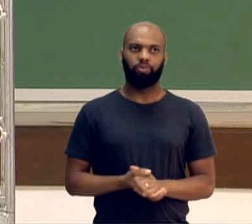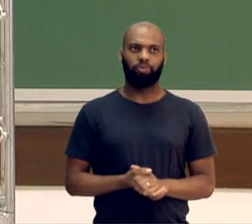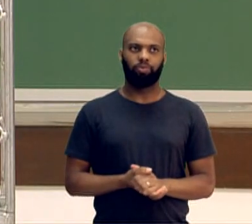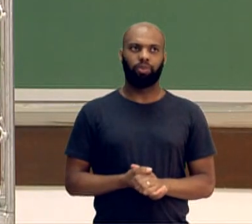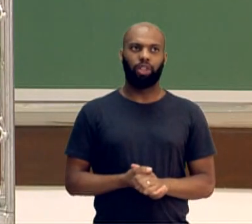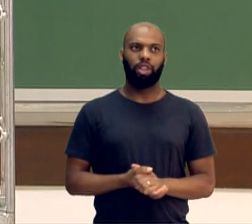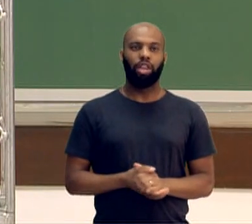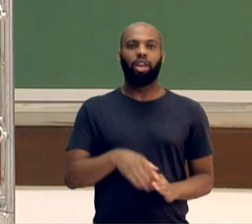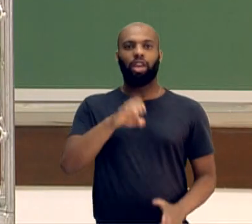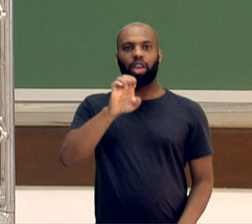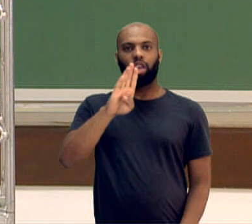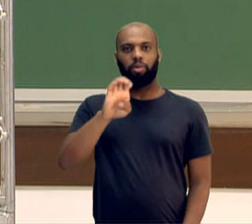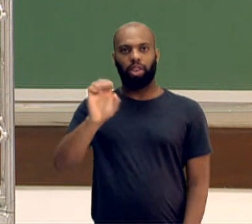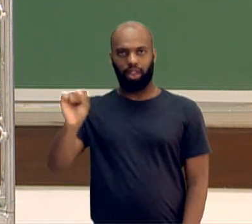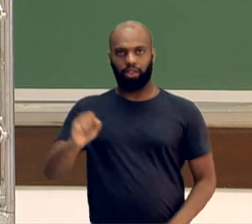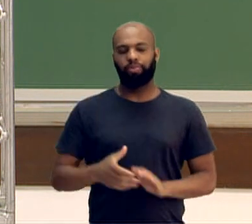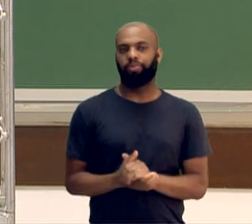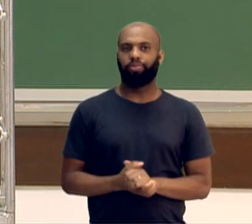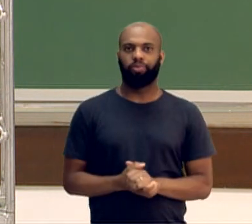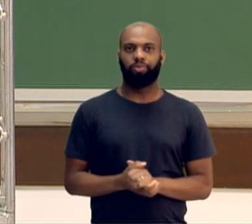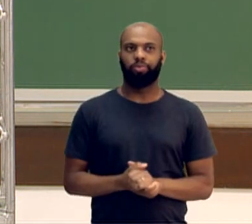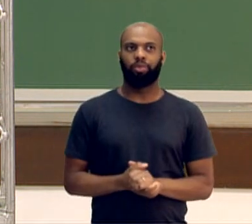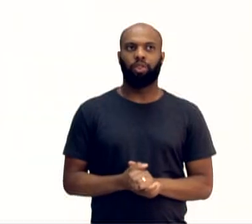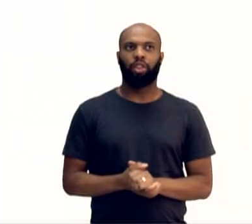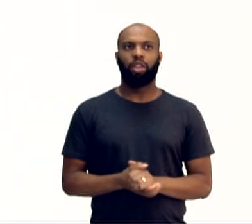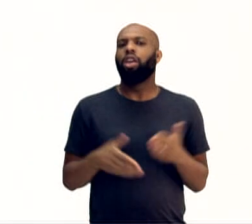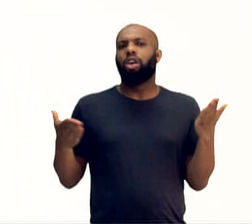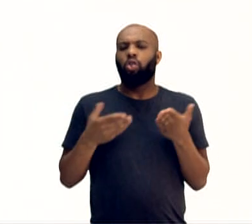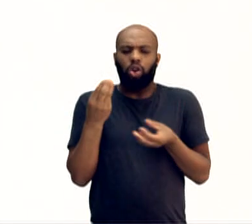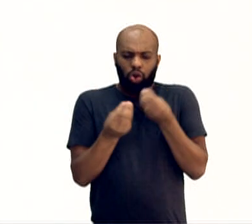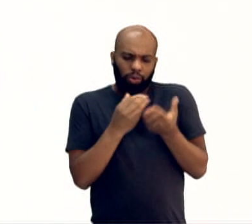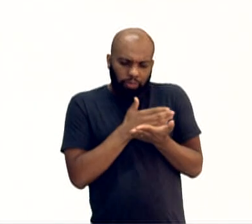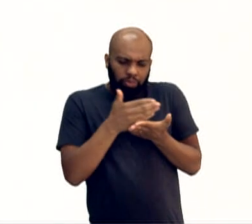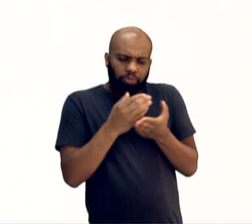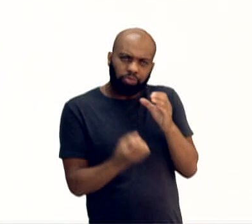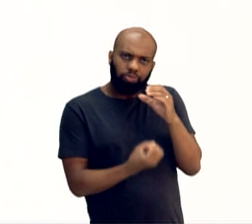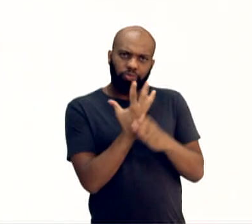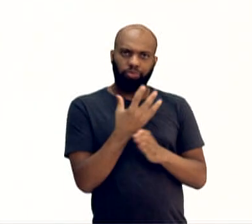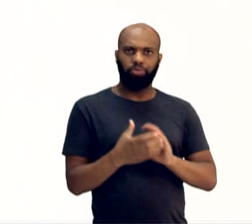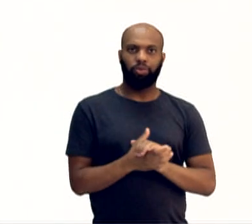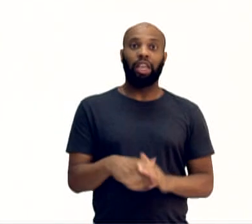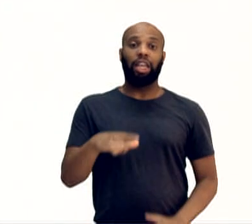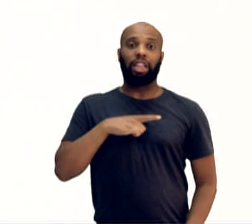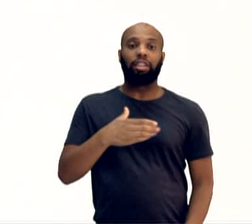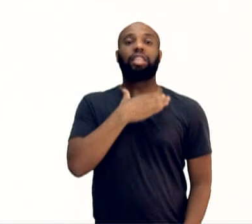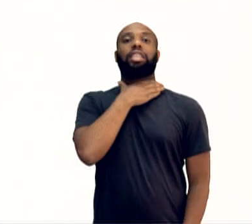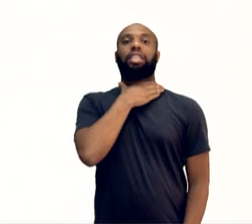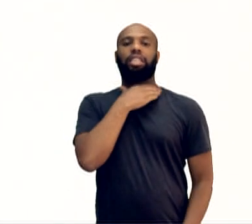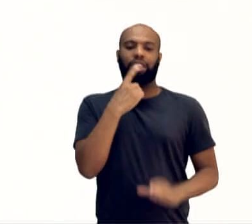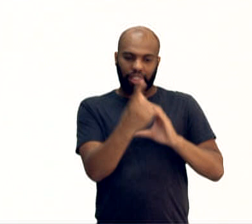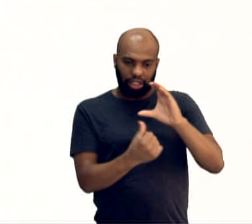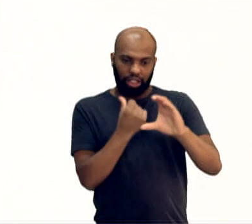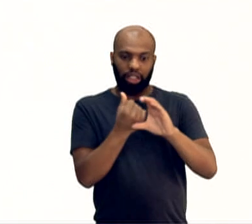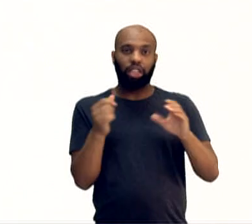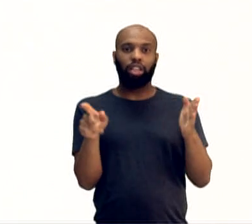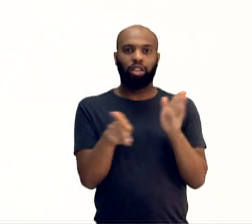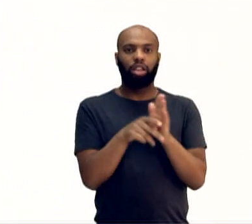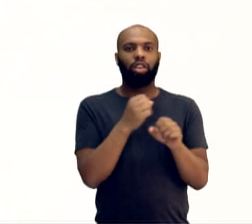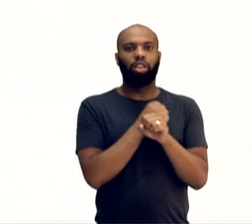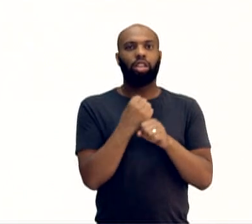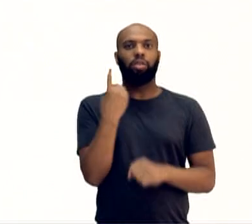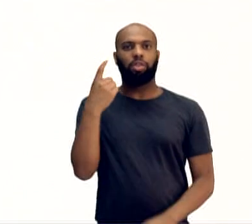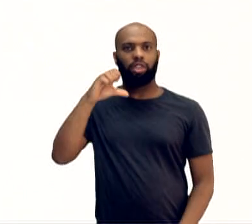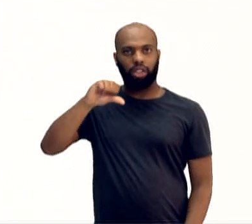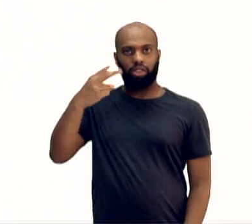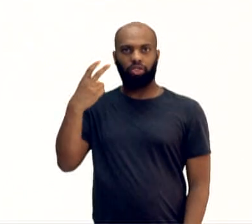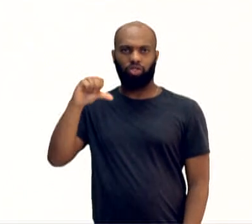Estado do bem-estar social. Contexto do surgimento. Vem comigo, aluno. Crise capitalista de 29. Cara, esse filme é muito bom, assistam,